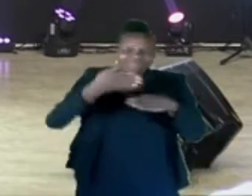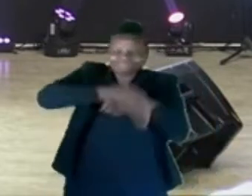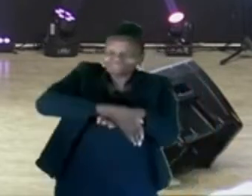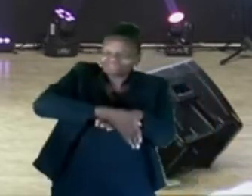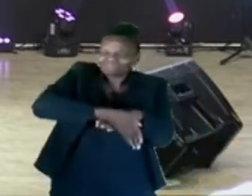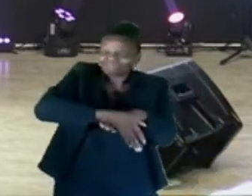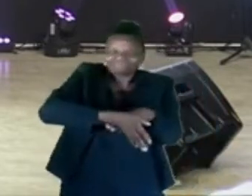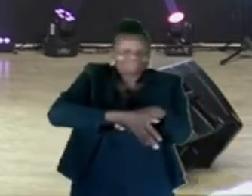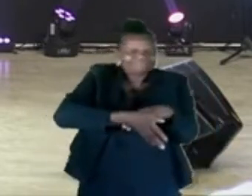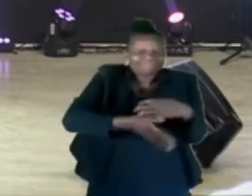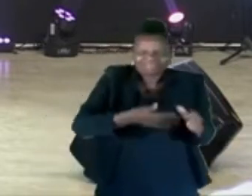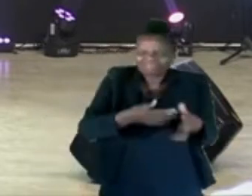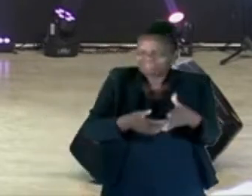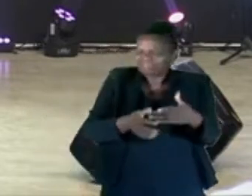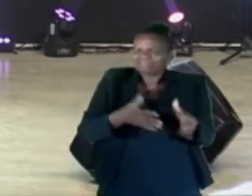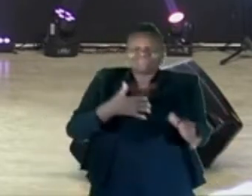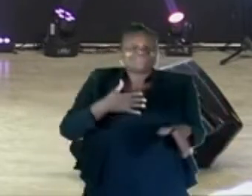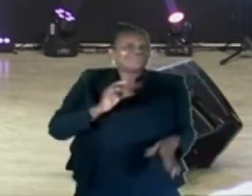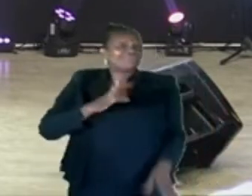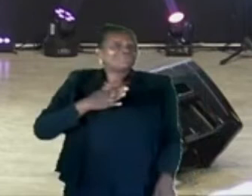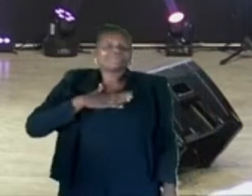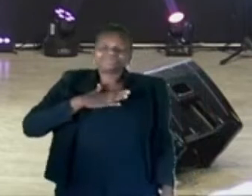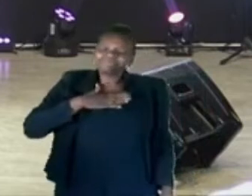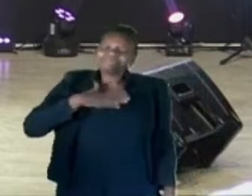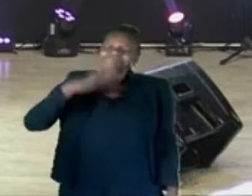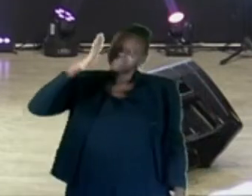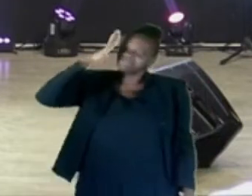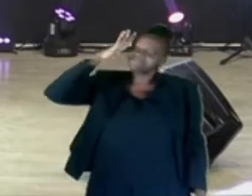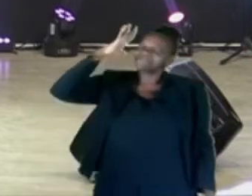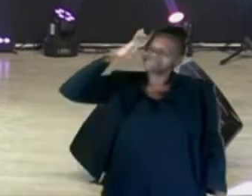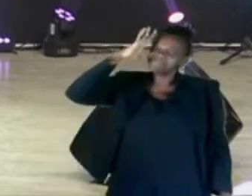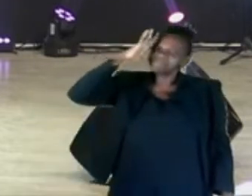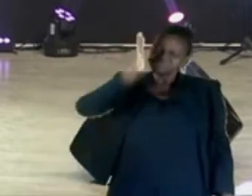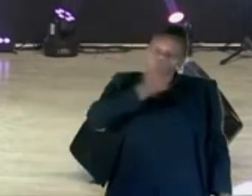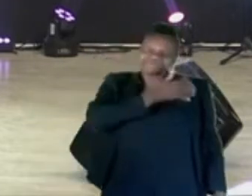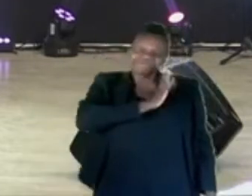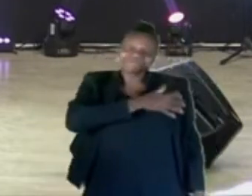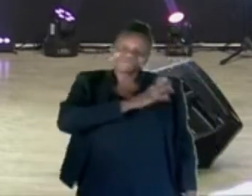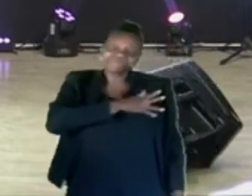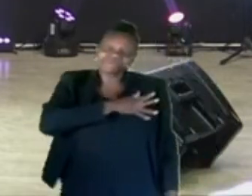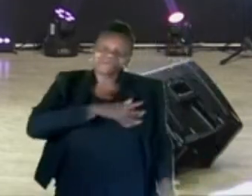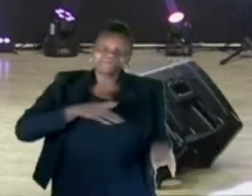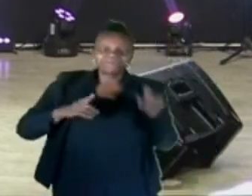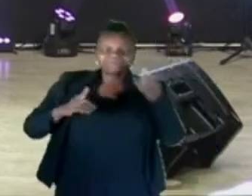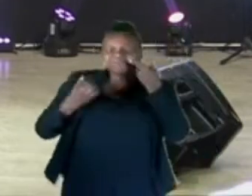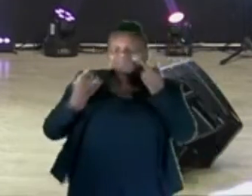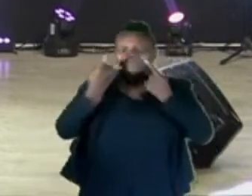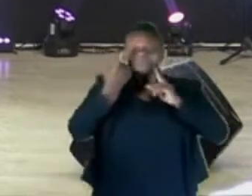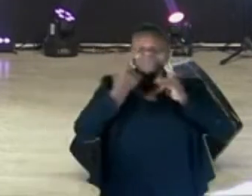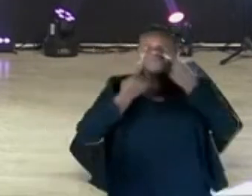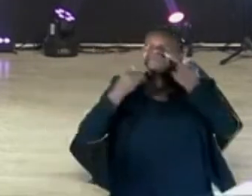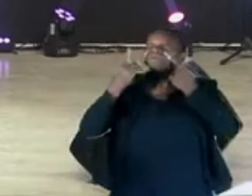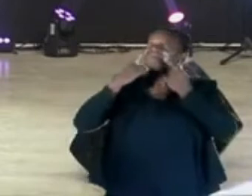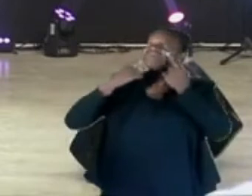Só eu sei o quanto o coração chorou, mas Deus